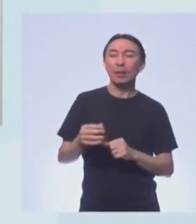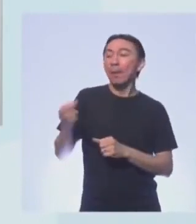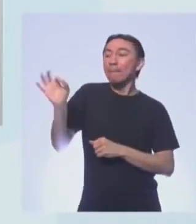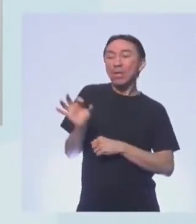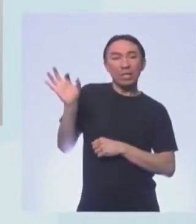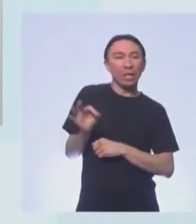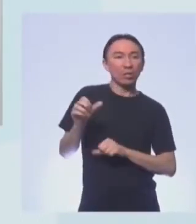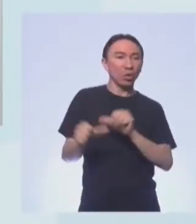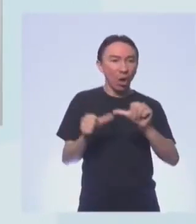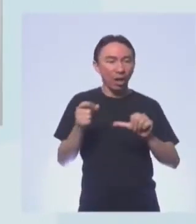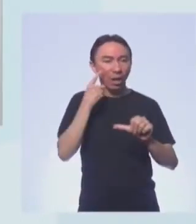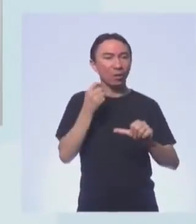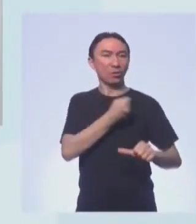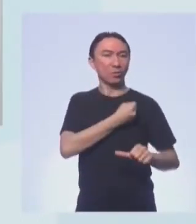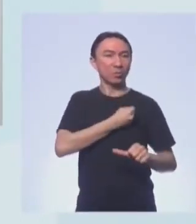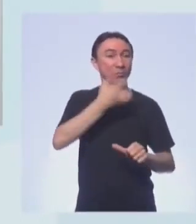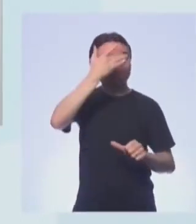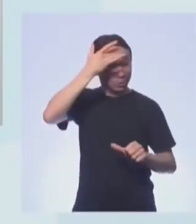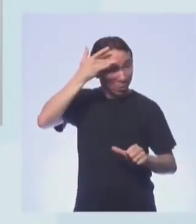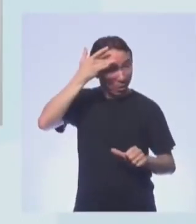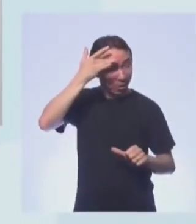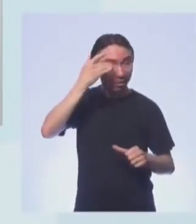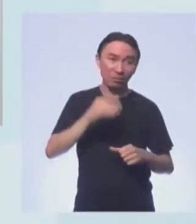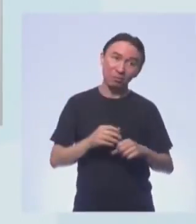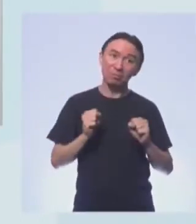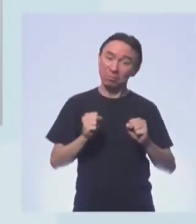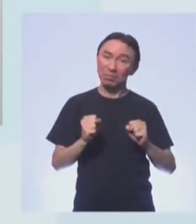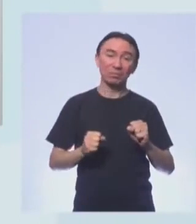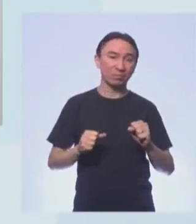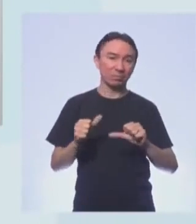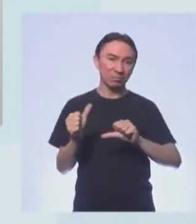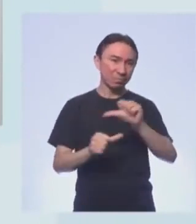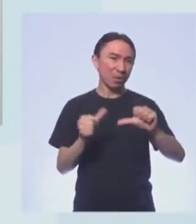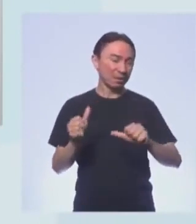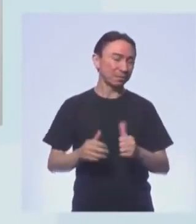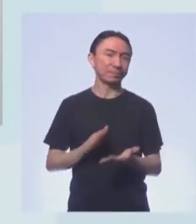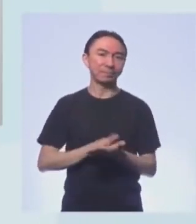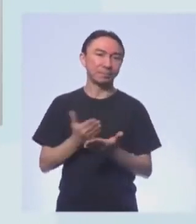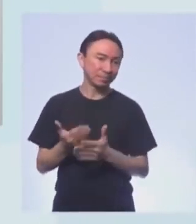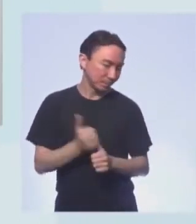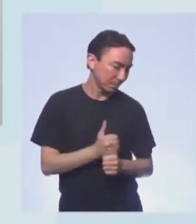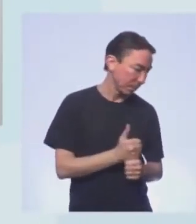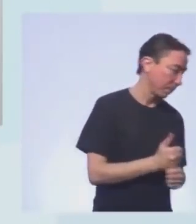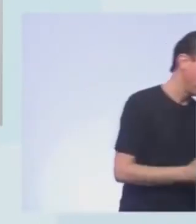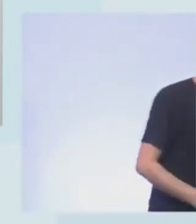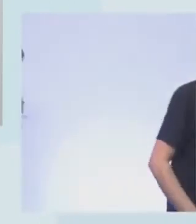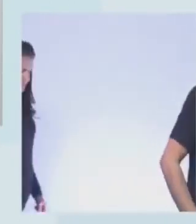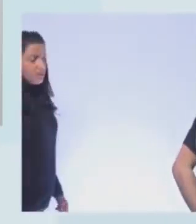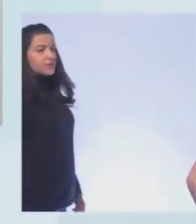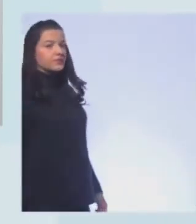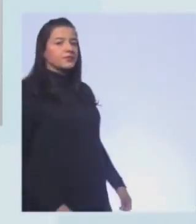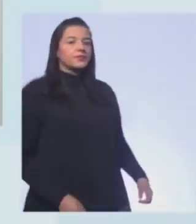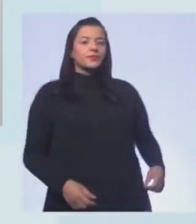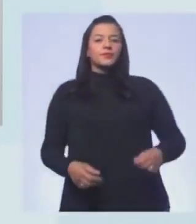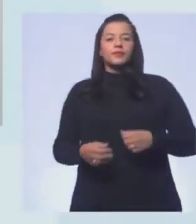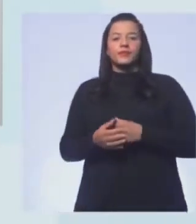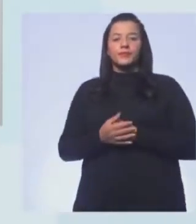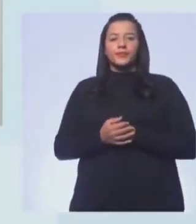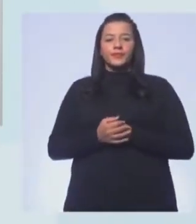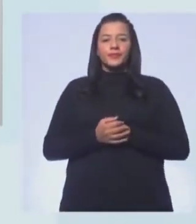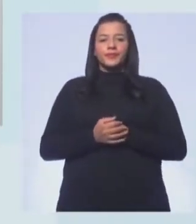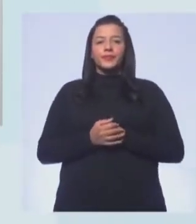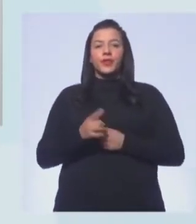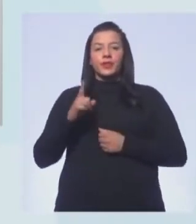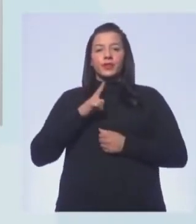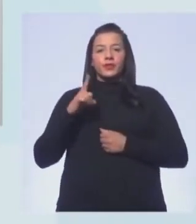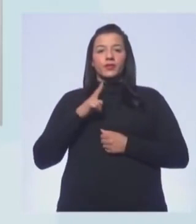de leitores, por exemplo, pelos números absolutos, não é muito comum. Não é muito comum. Assim, mas as porcentagens aparecem mais nesses legal. gráficos. A dica da